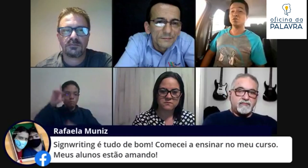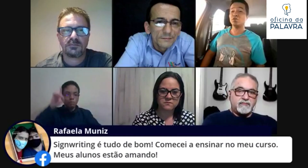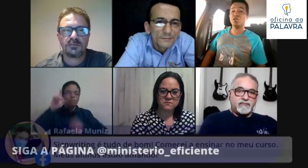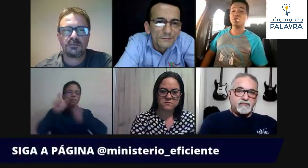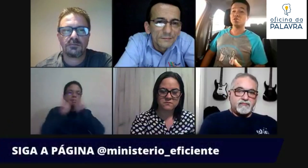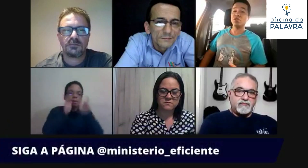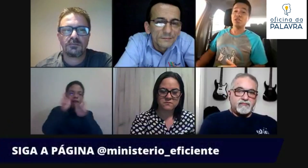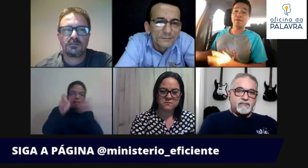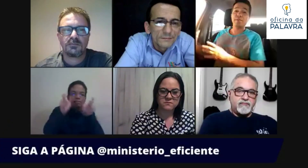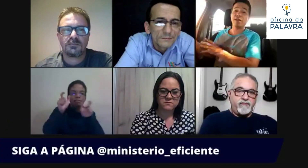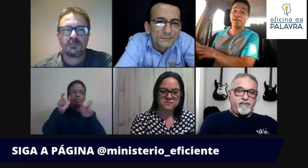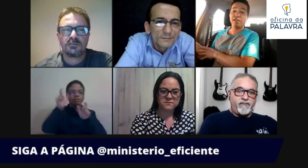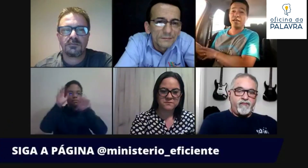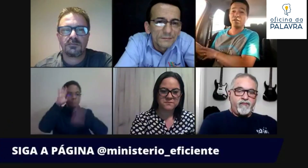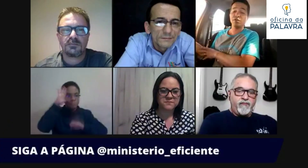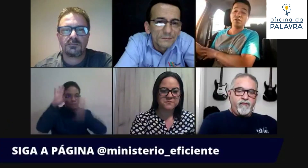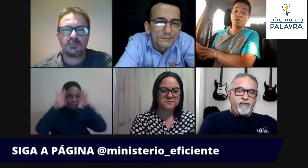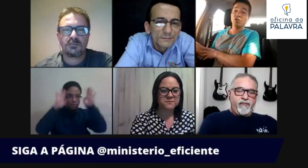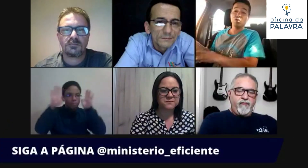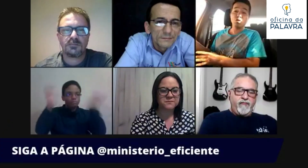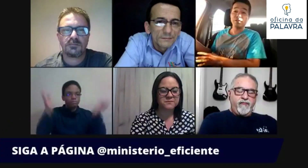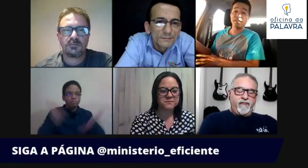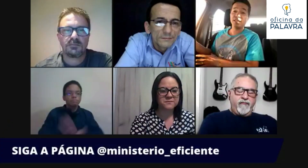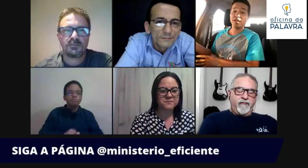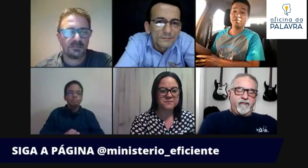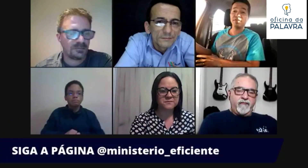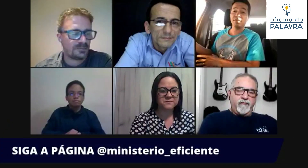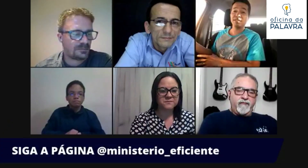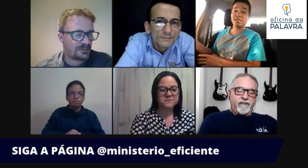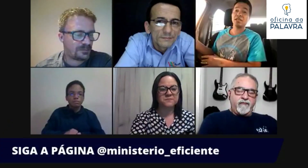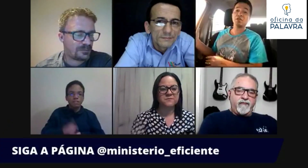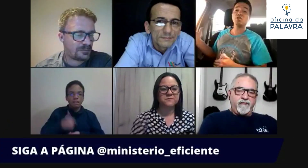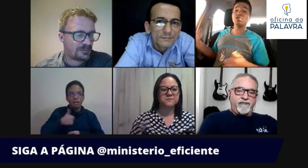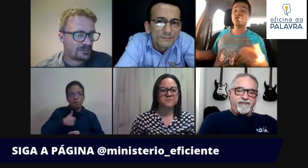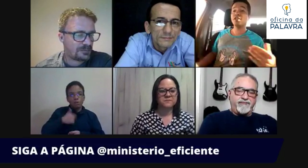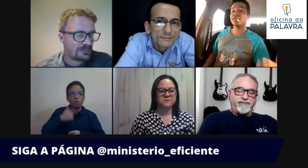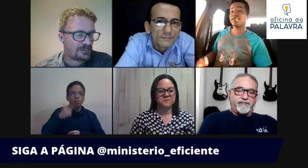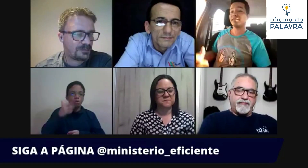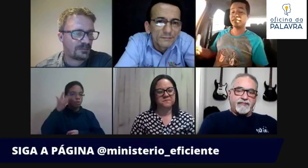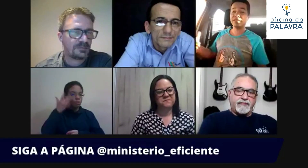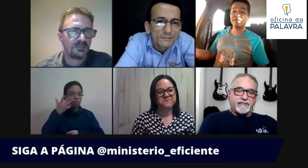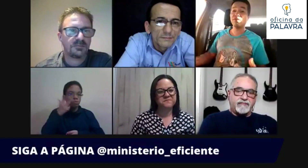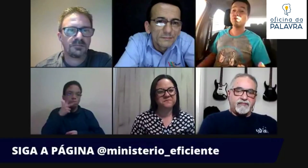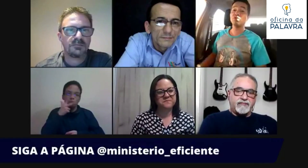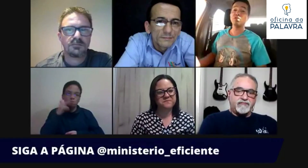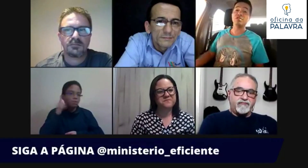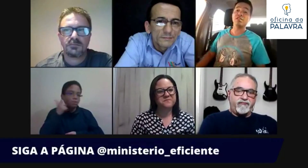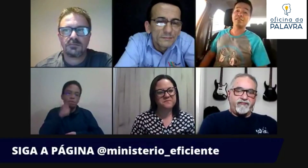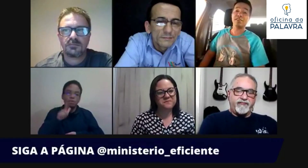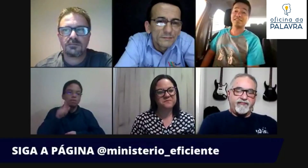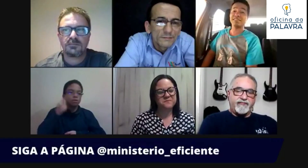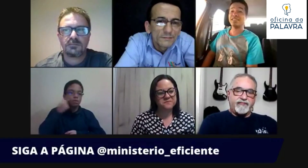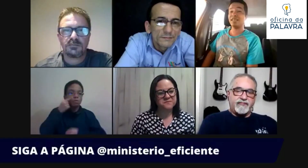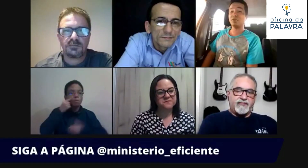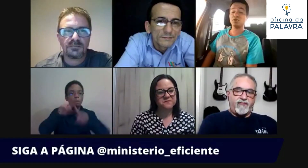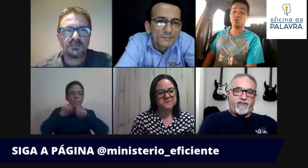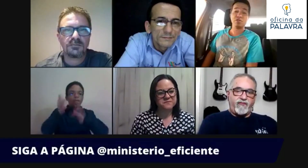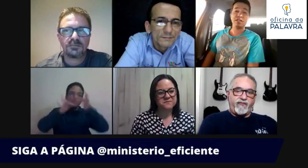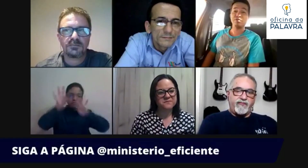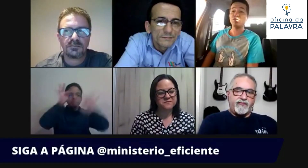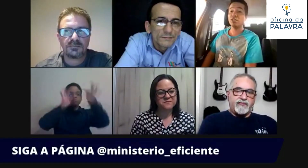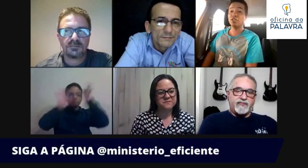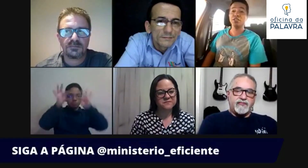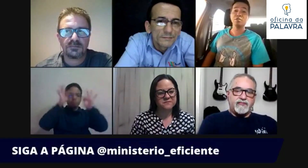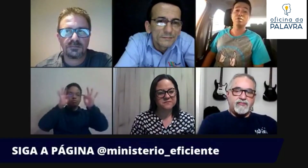isso. Enquanto isso, em paralelo, eu não conseguia ver, mas a tecnologia estava evoluindo, estava crescendo, as